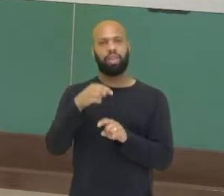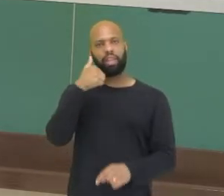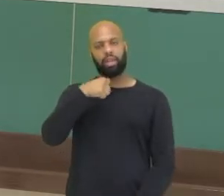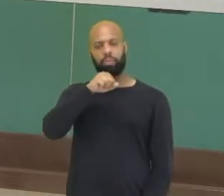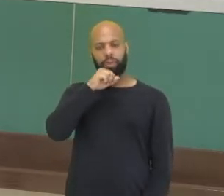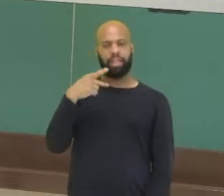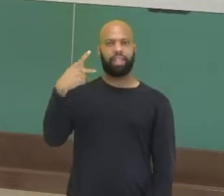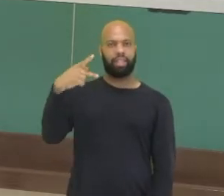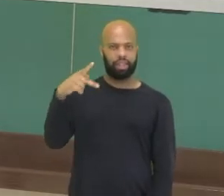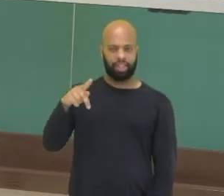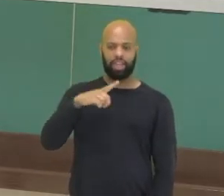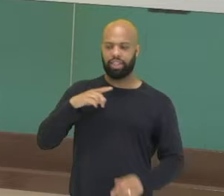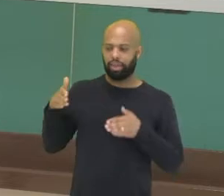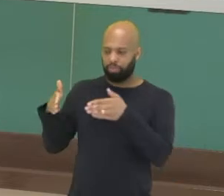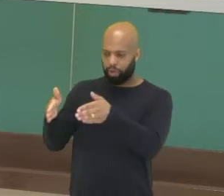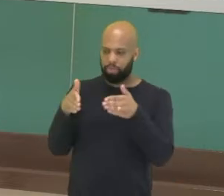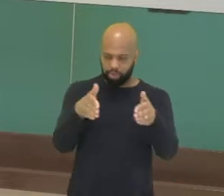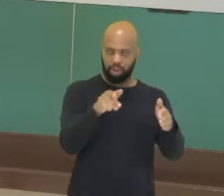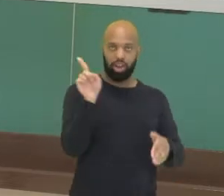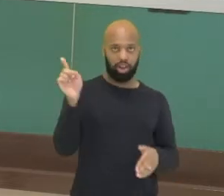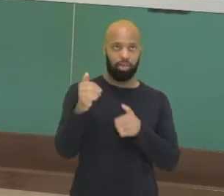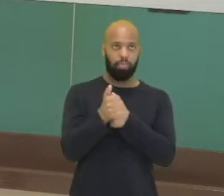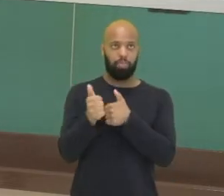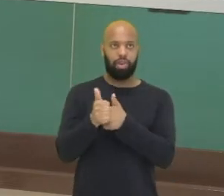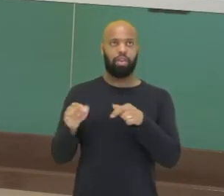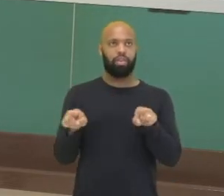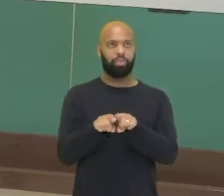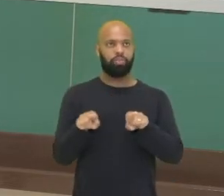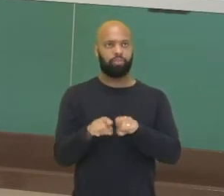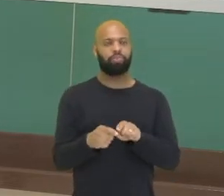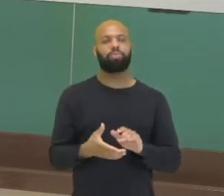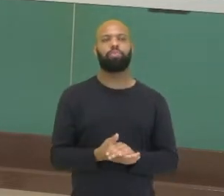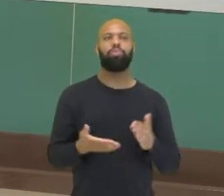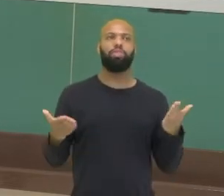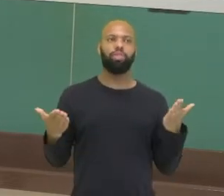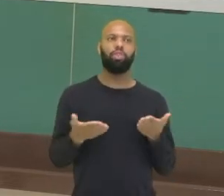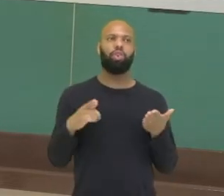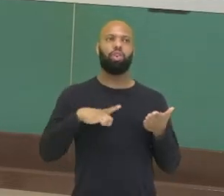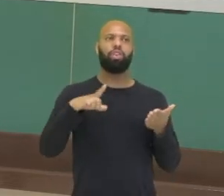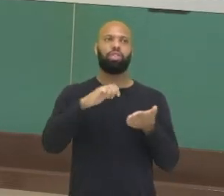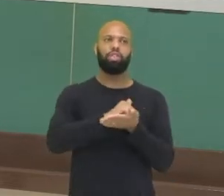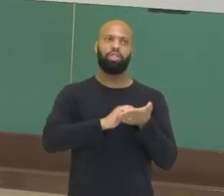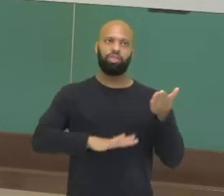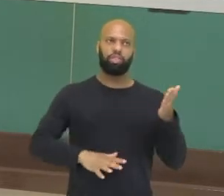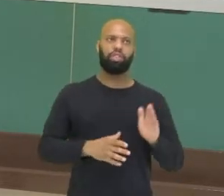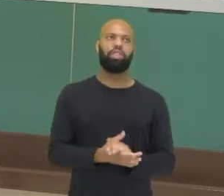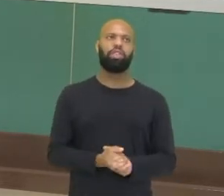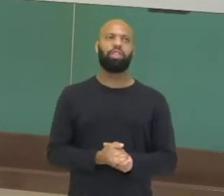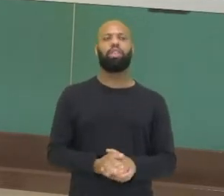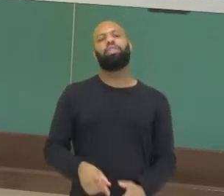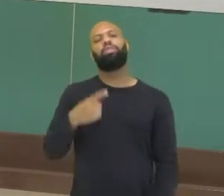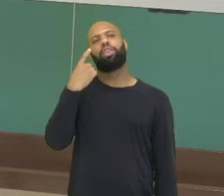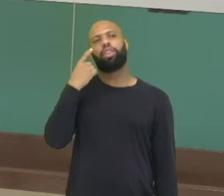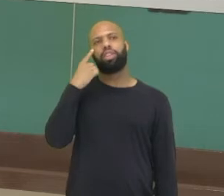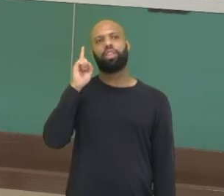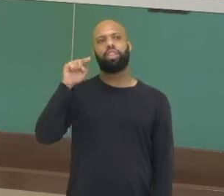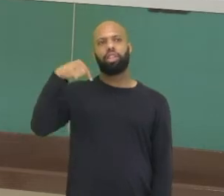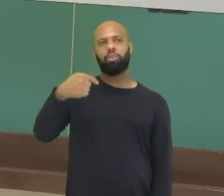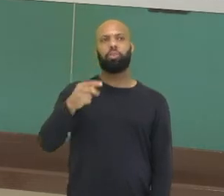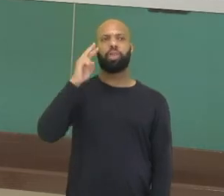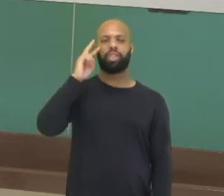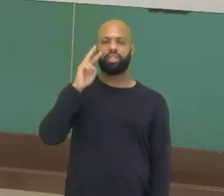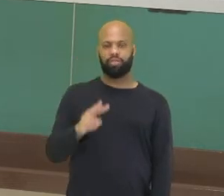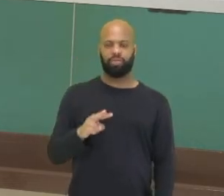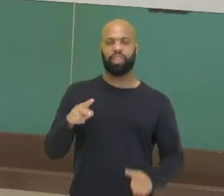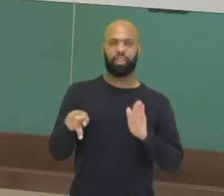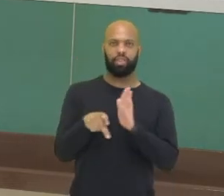dia 7 de setembro de 1822. E aqui a gente tem uma atividade, né? Após ouvir o hino